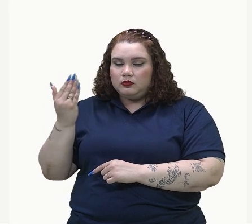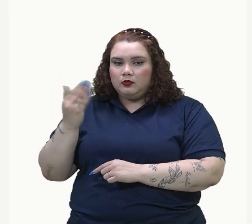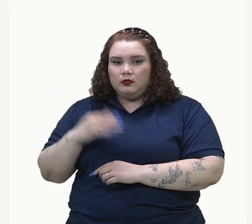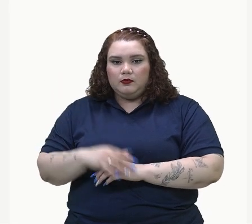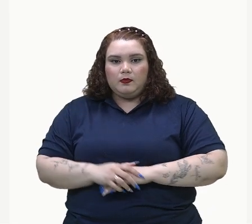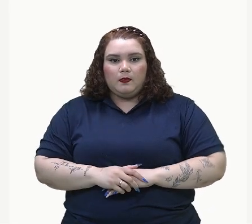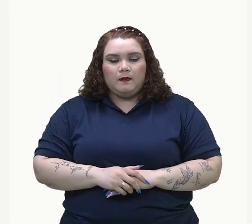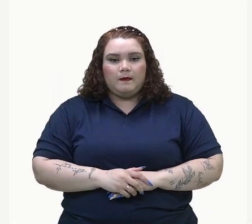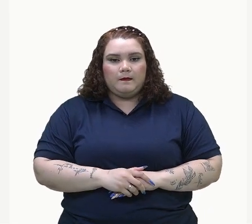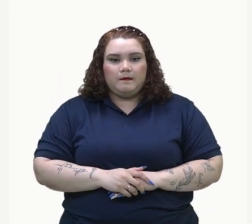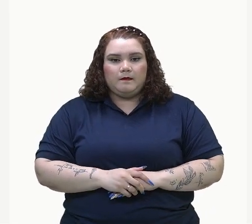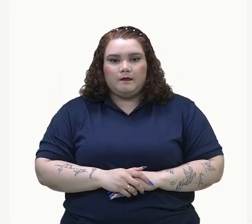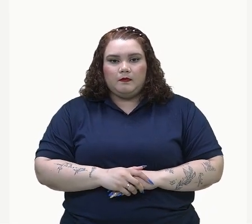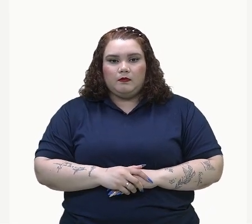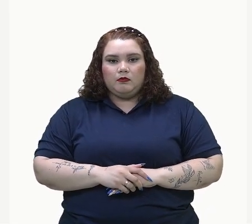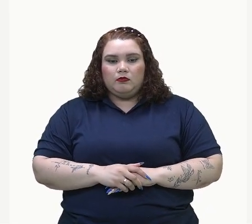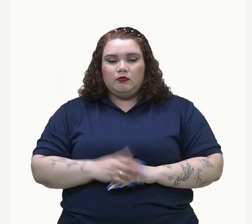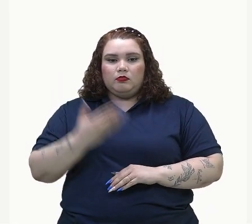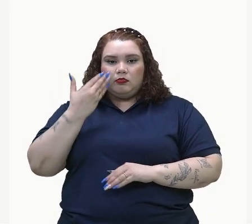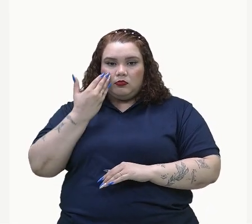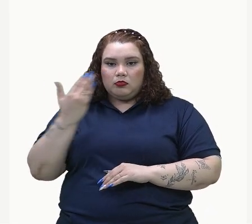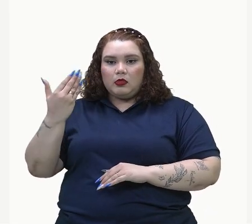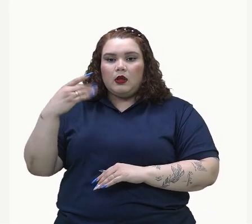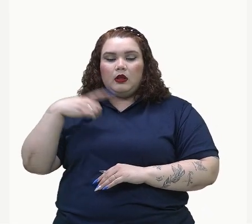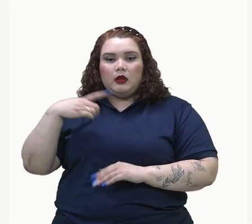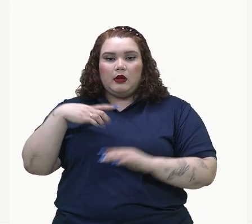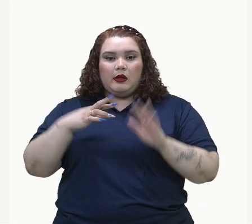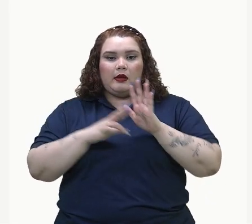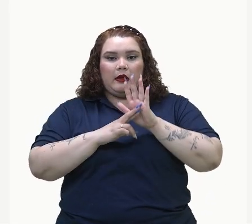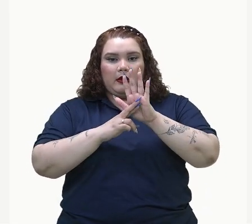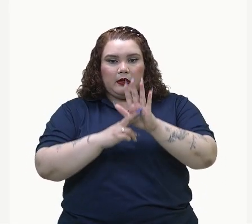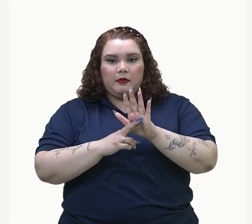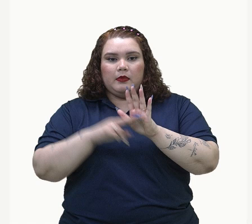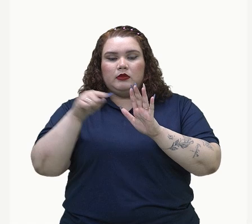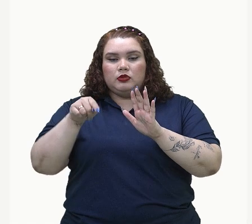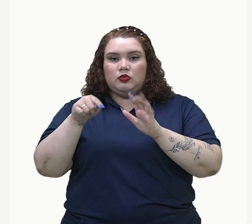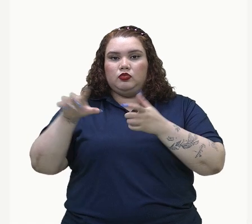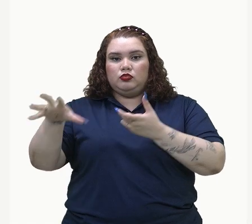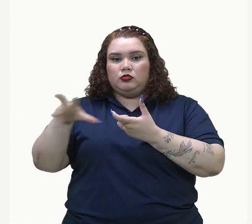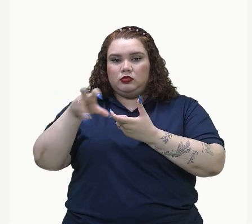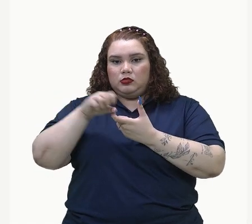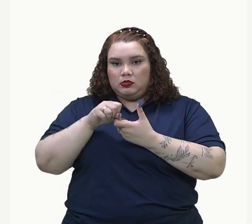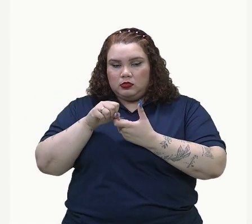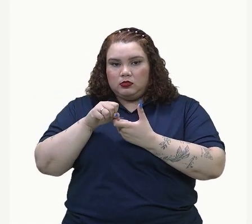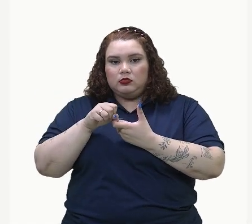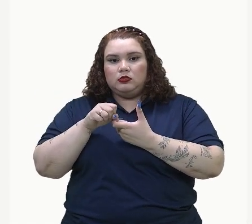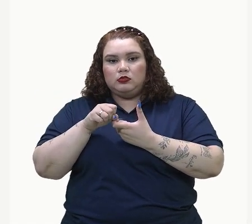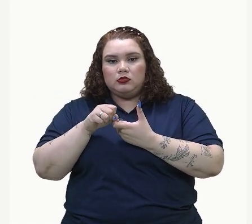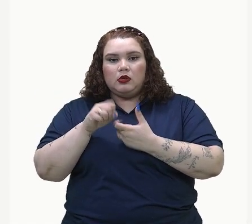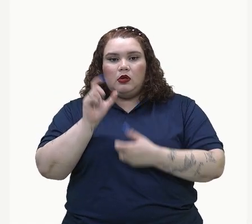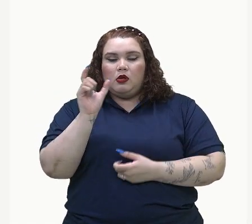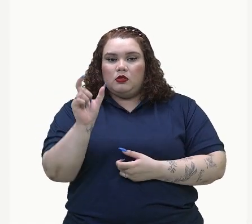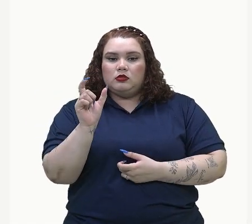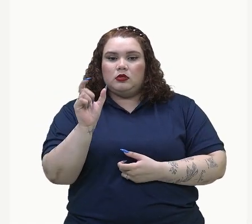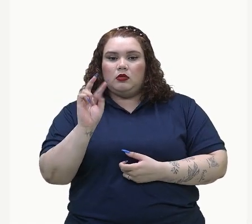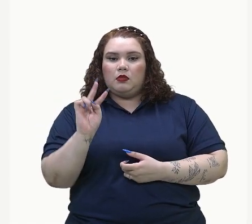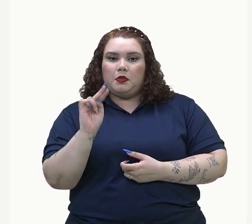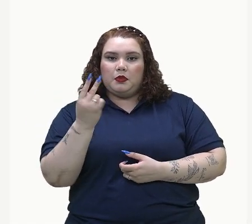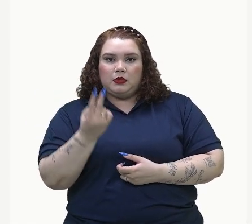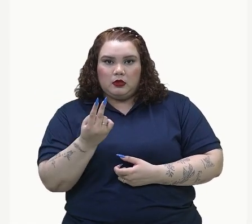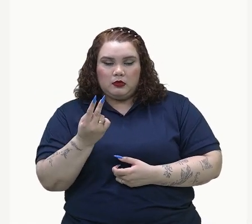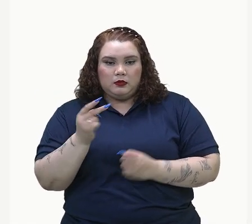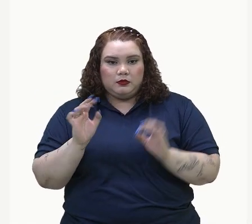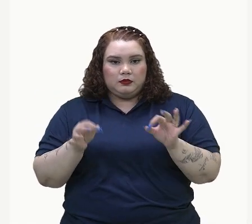tem o épsilon dos receptores em geral. Aí você tem, em geral, você tem